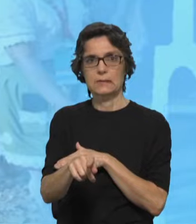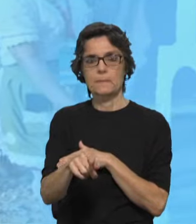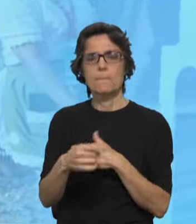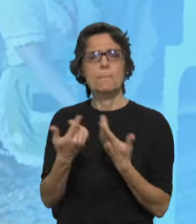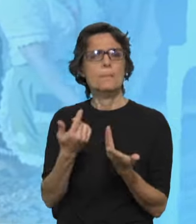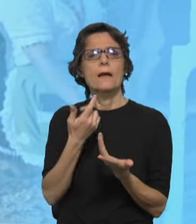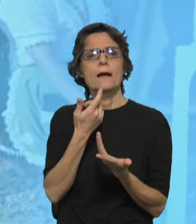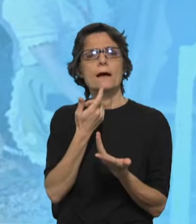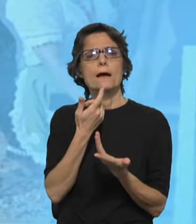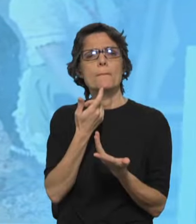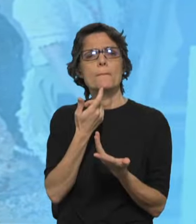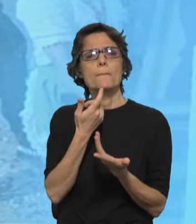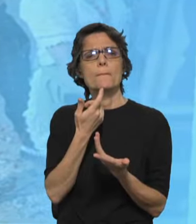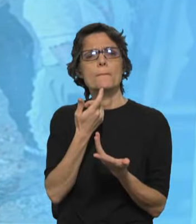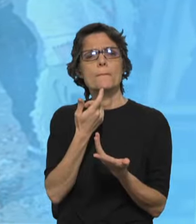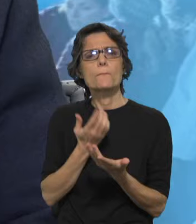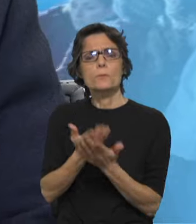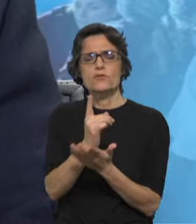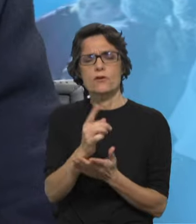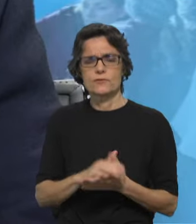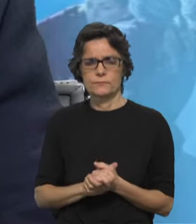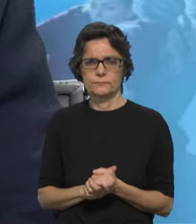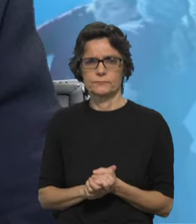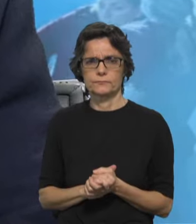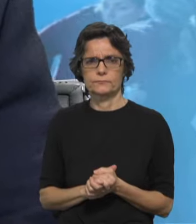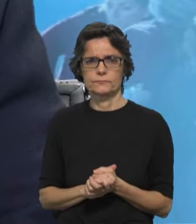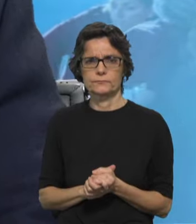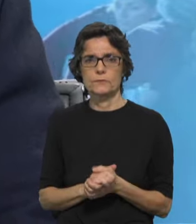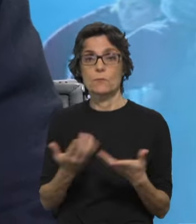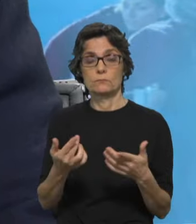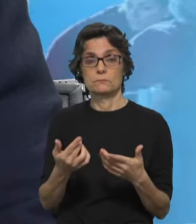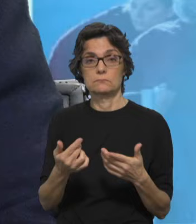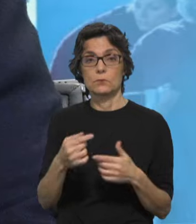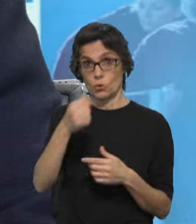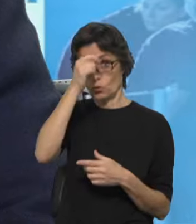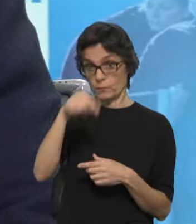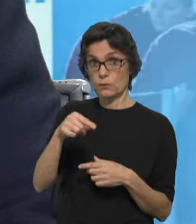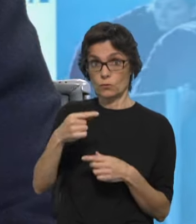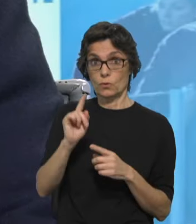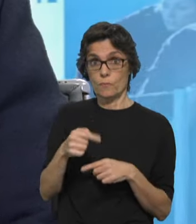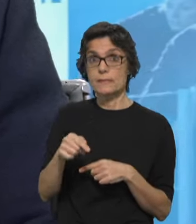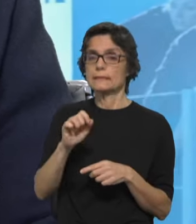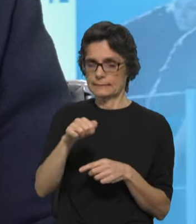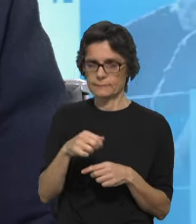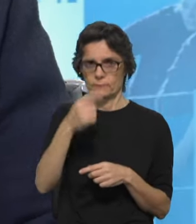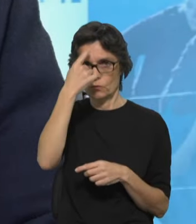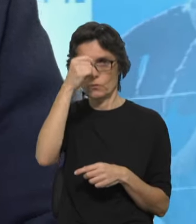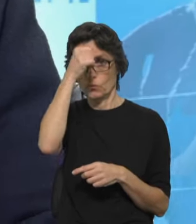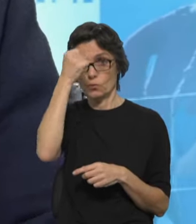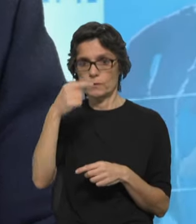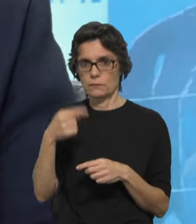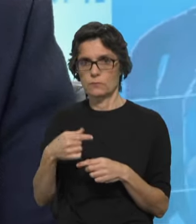às comunidades com esta iniciativa? Esta semana é tanto mais... Começa neste domingo, não é? Começa neste domingo e